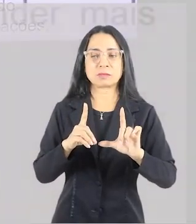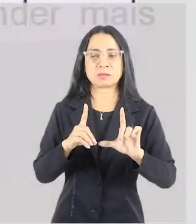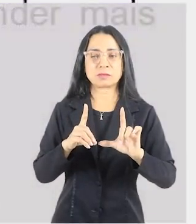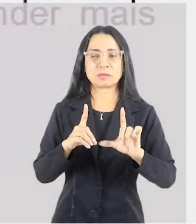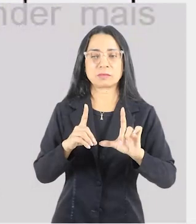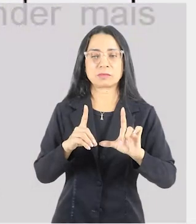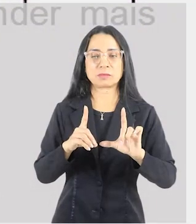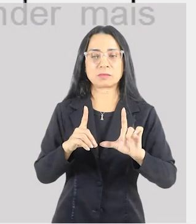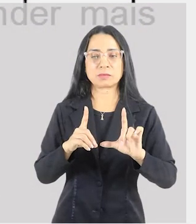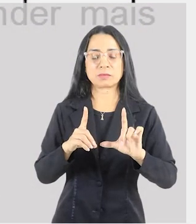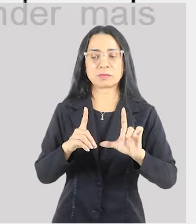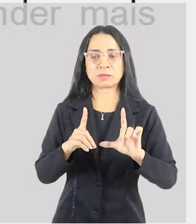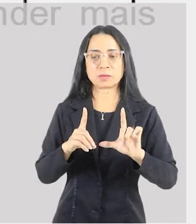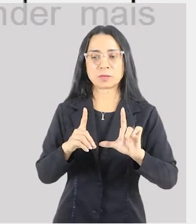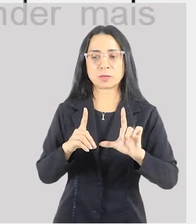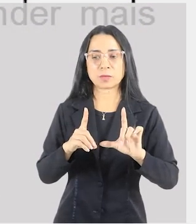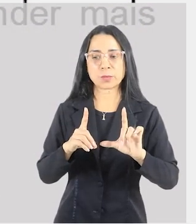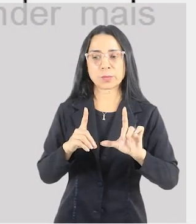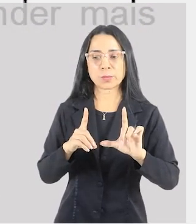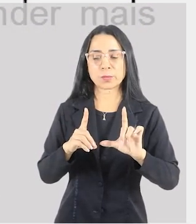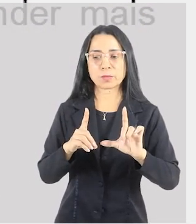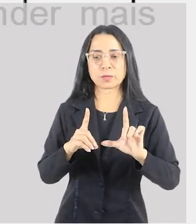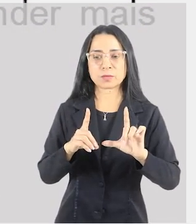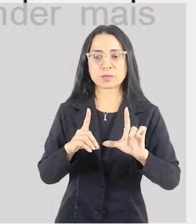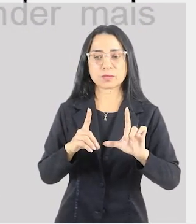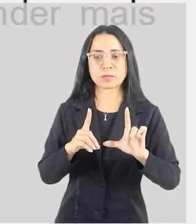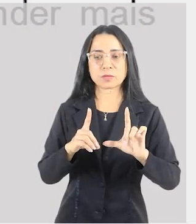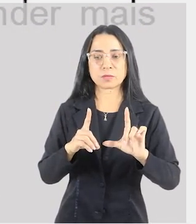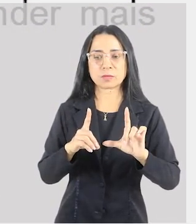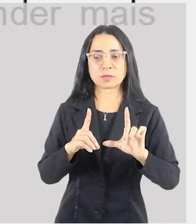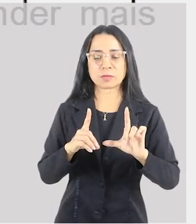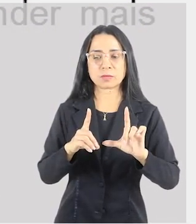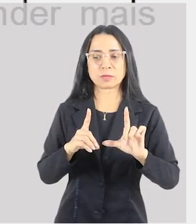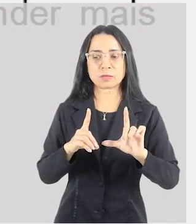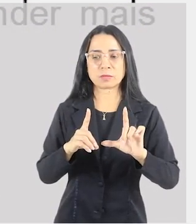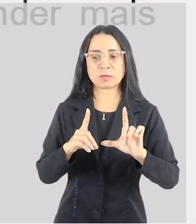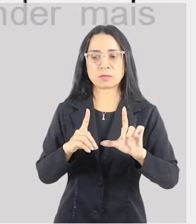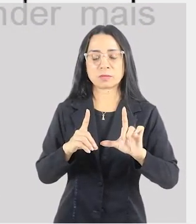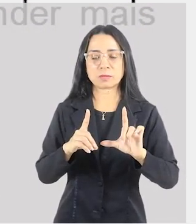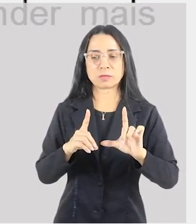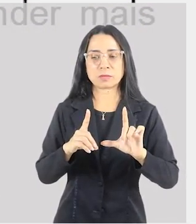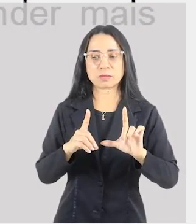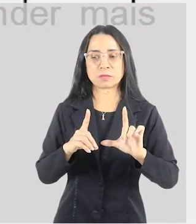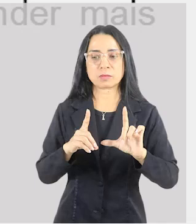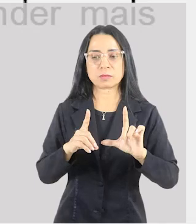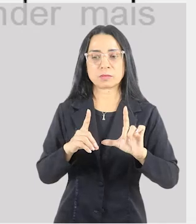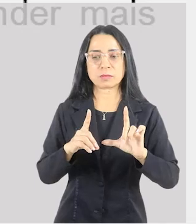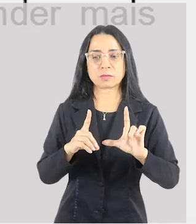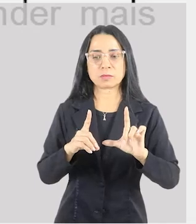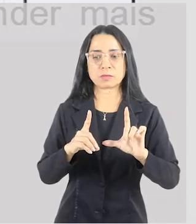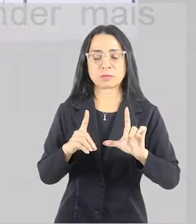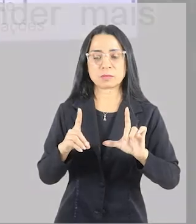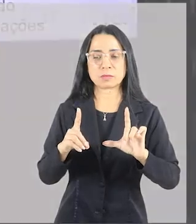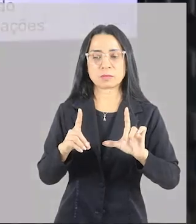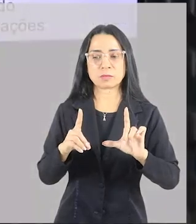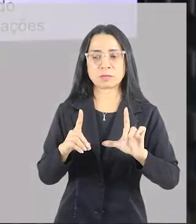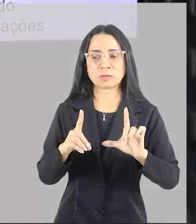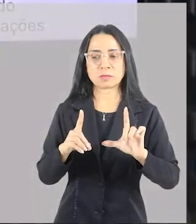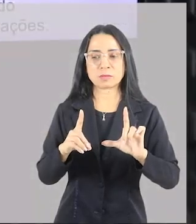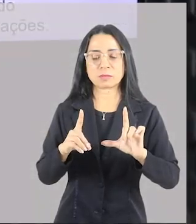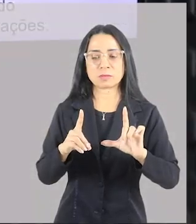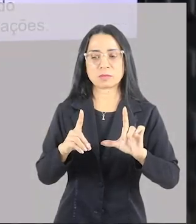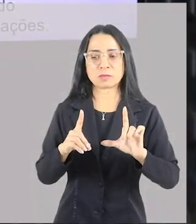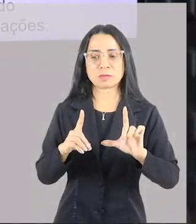O agente público pode atuar de maneira que entender mais benéfica, seguindo o seu próprio entendimento, ou